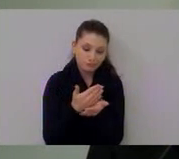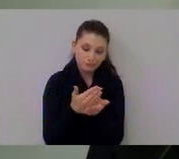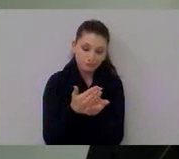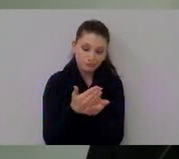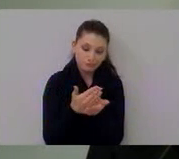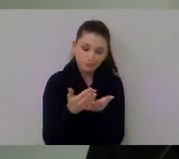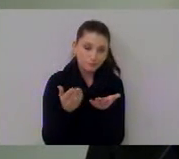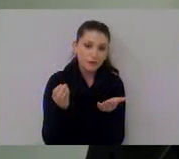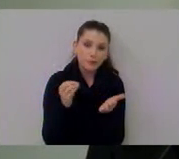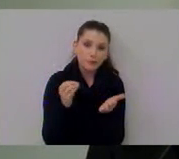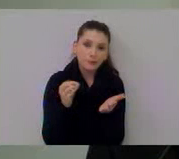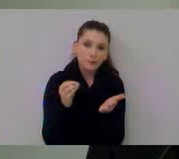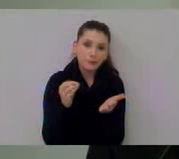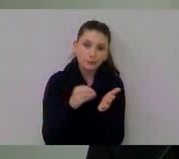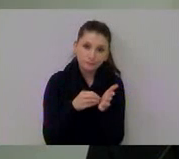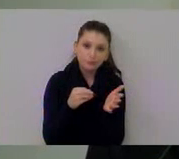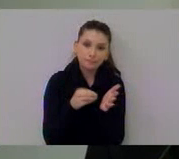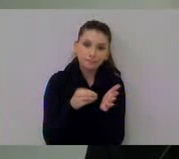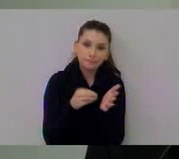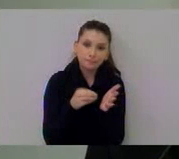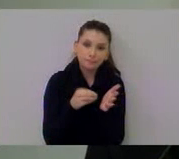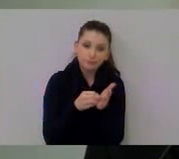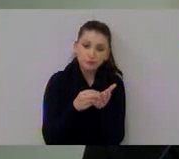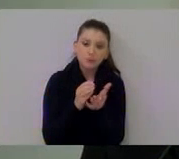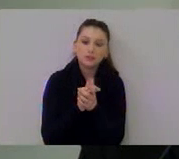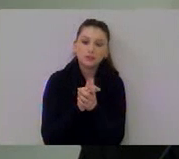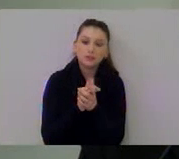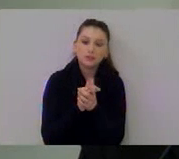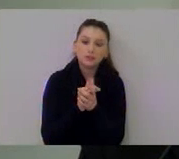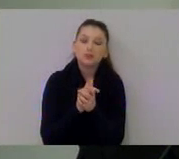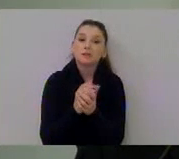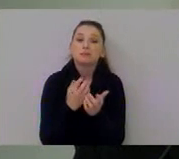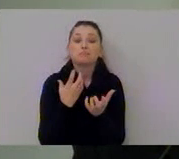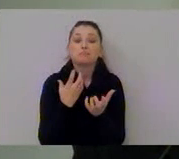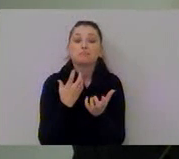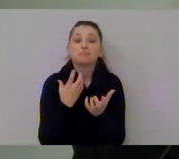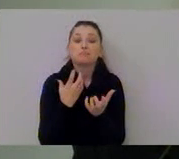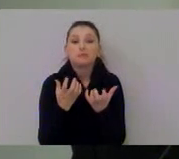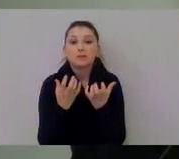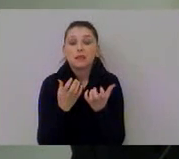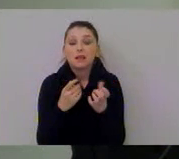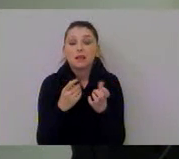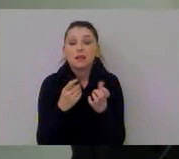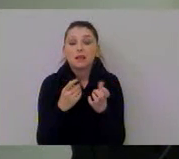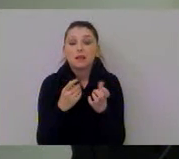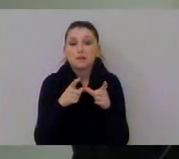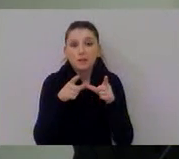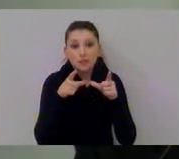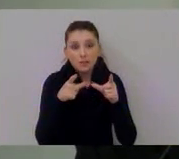Então, venho através desse requerimento e conto com o apoio dos